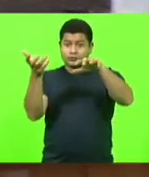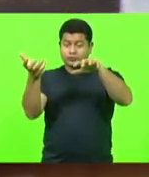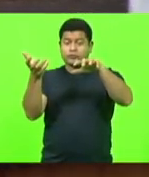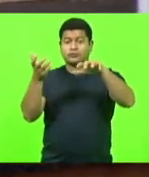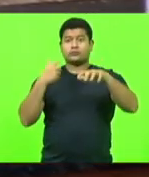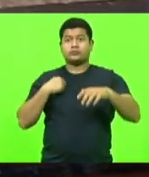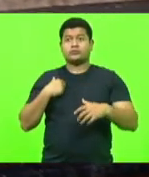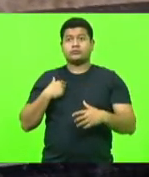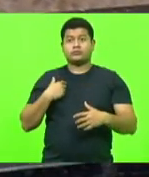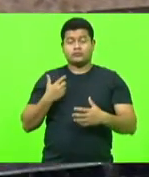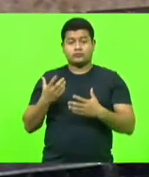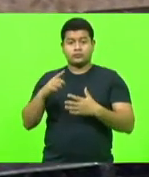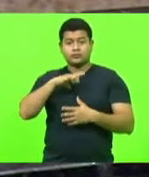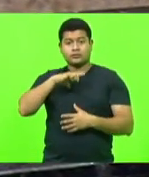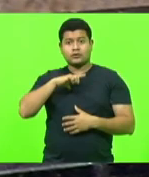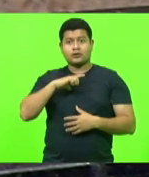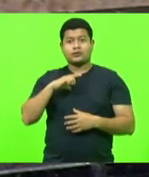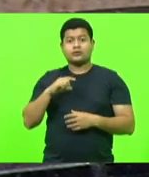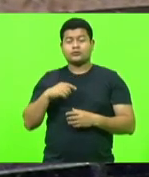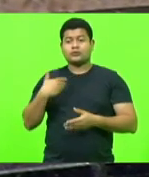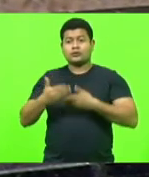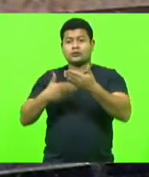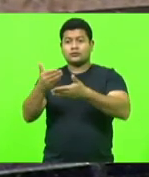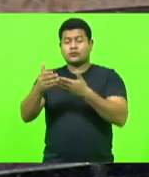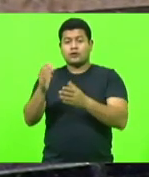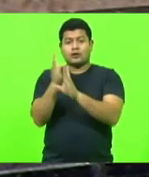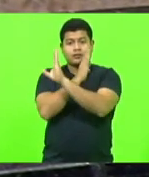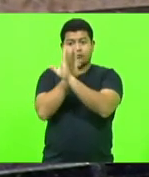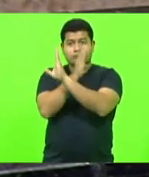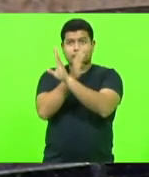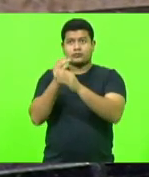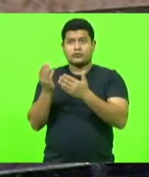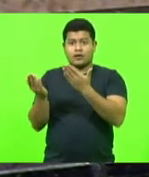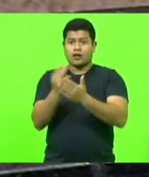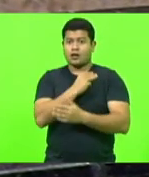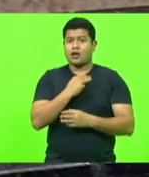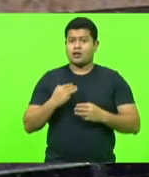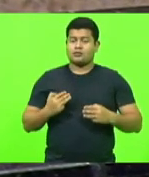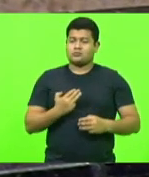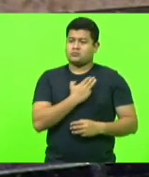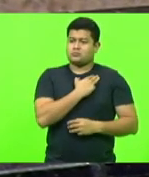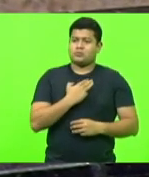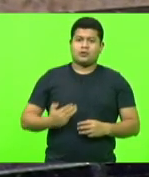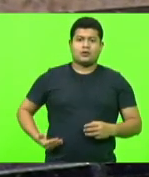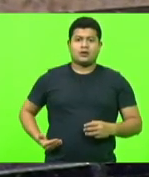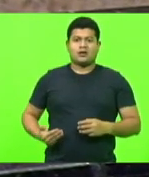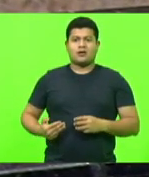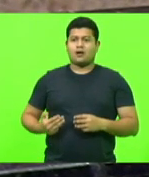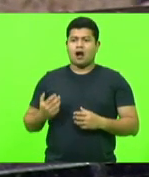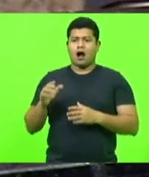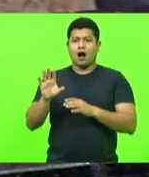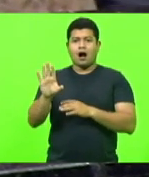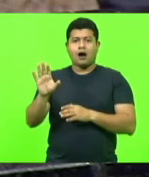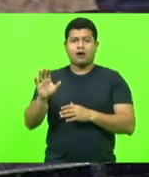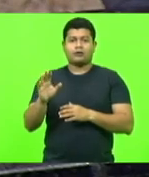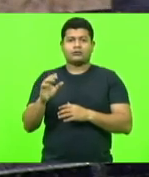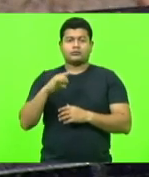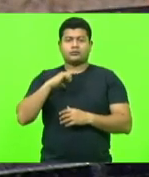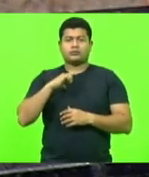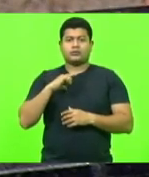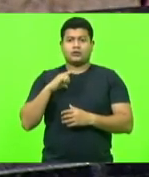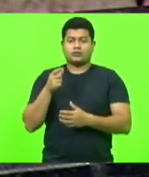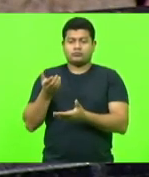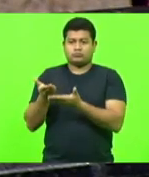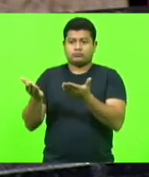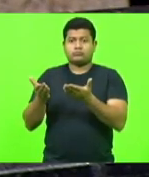colocar para frente, seja feitas as devidas investigações. Os ministros não podem ser intocáveis, que eles estão cometendo abusos